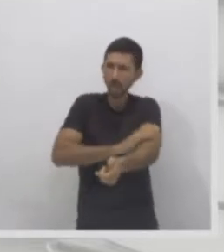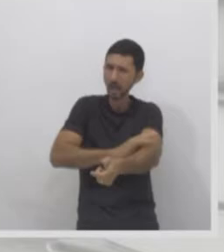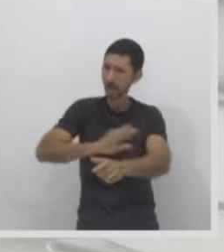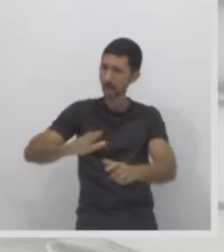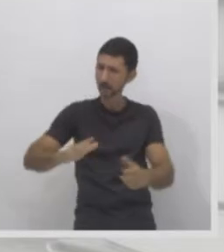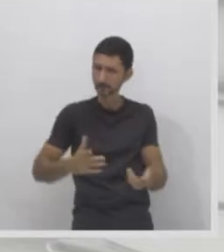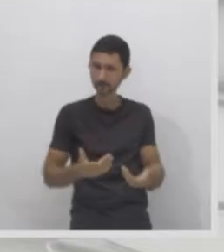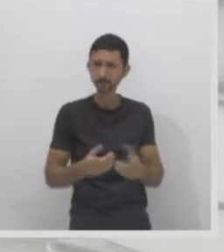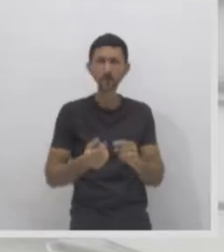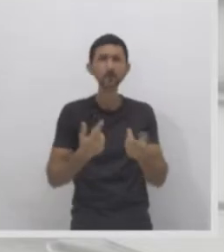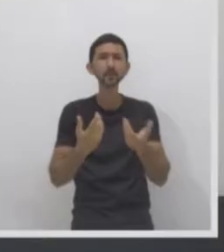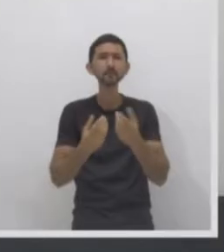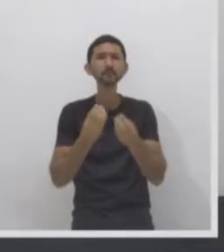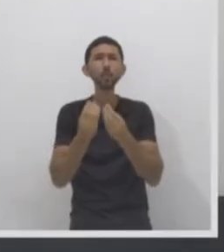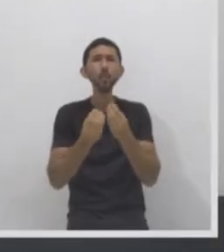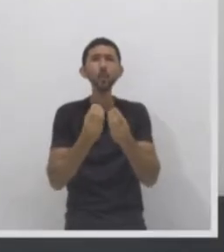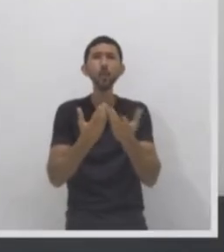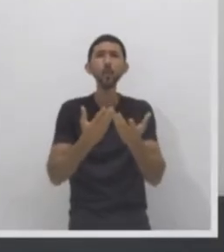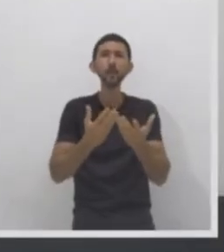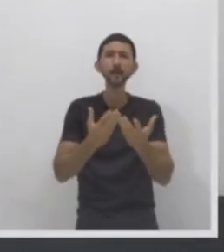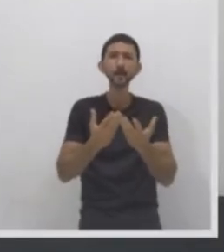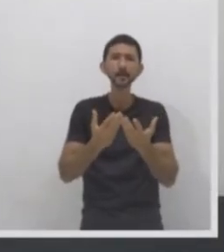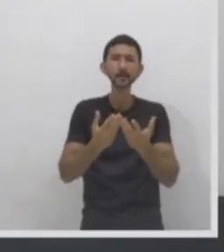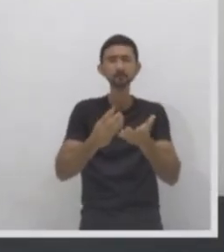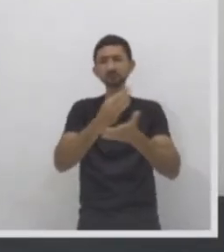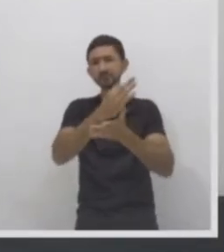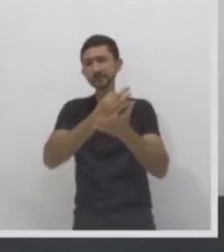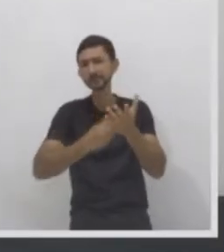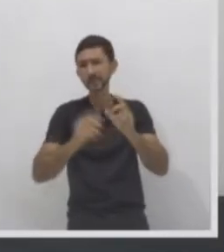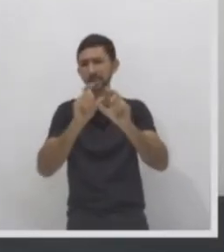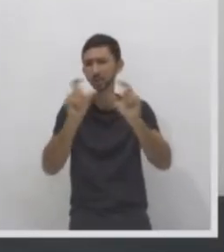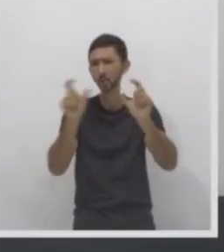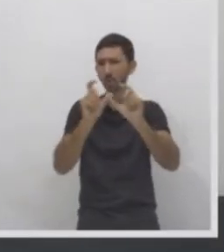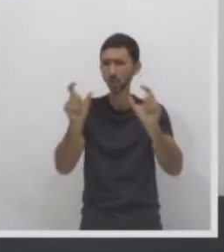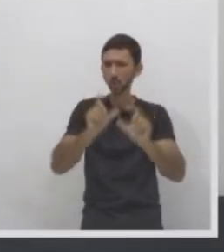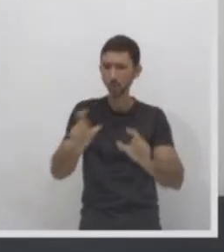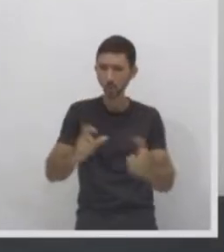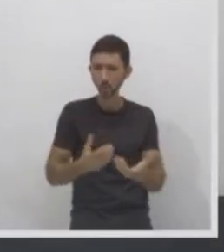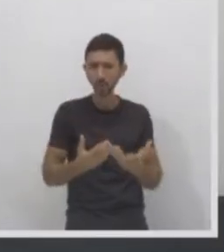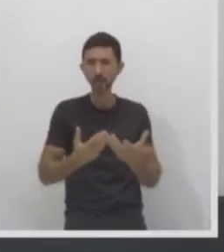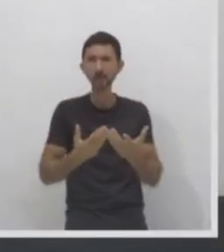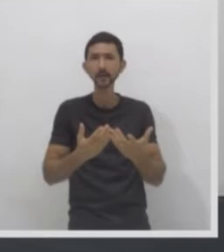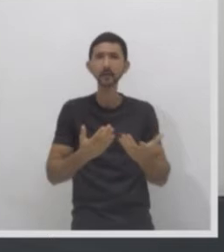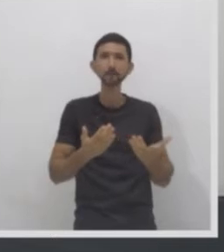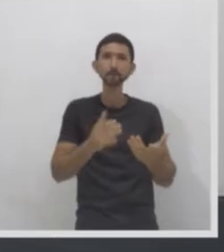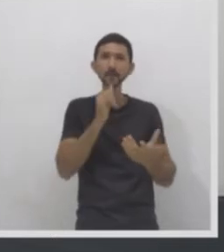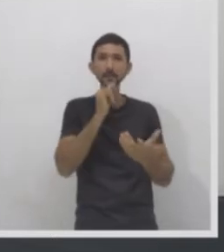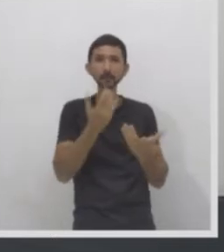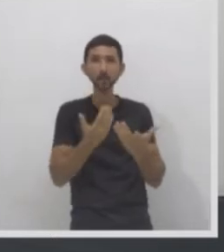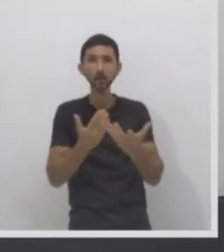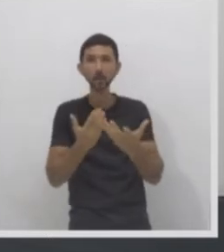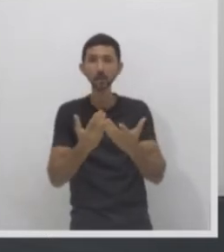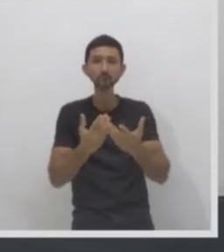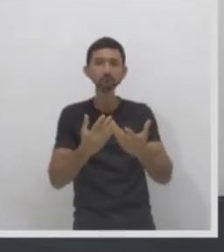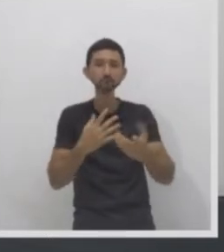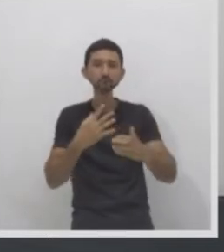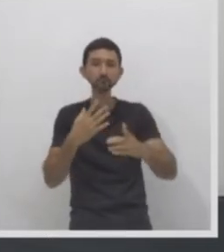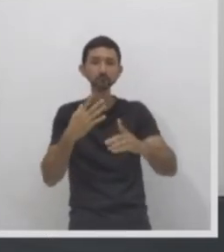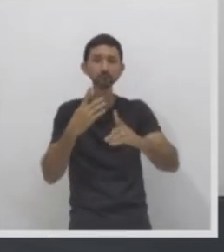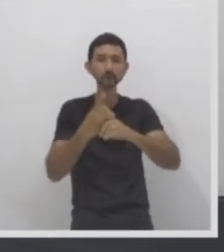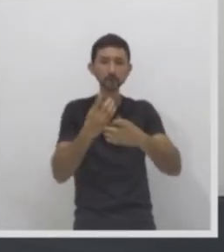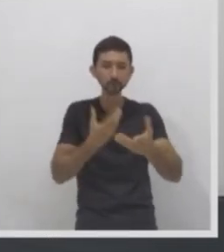nós vamos ver como esse elemento textual que faz com que nós consigamos ter nesse momento